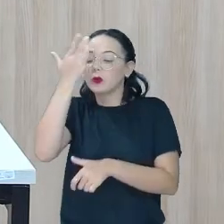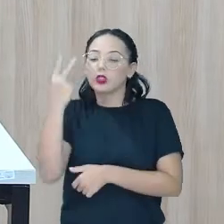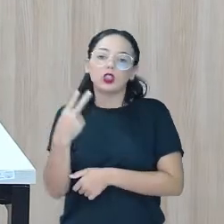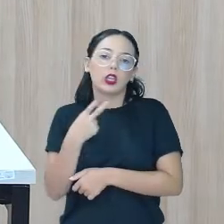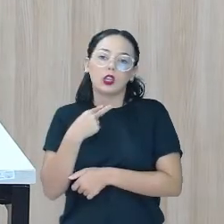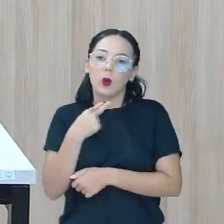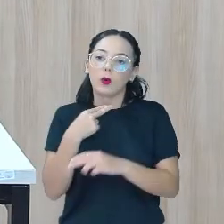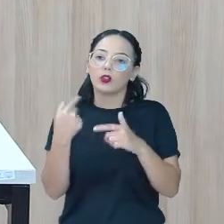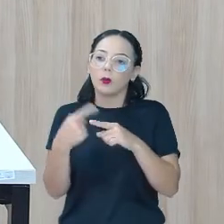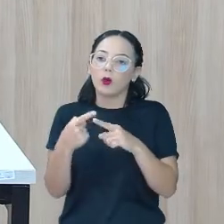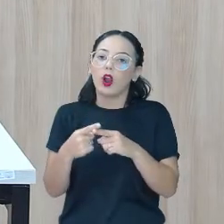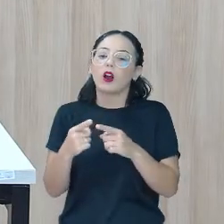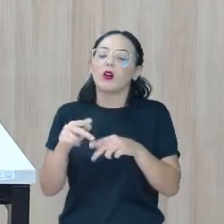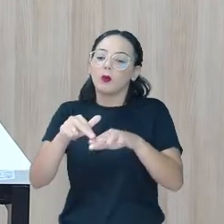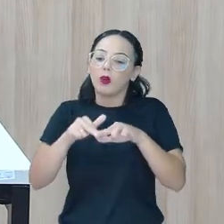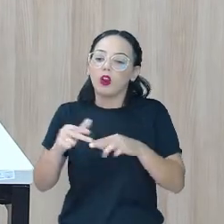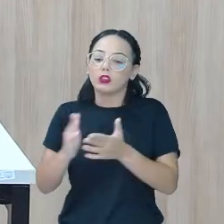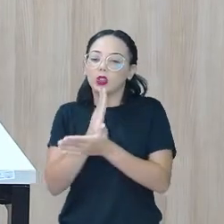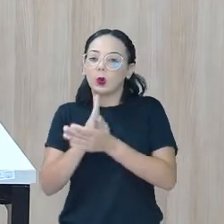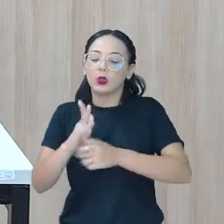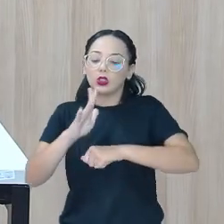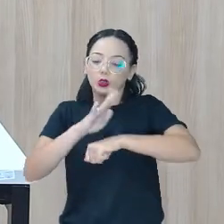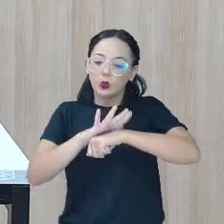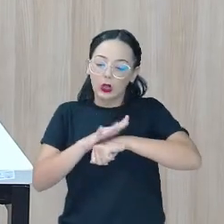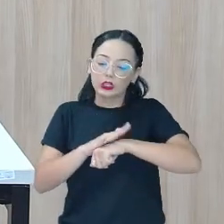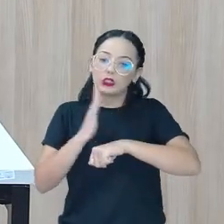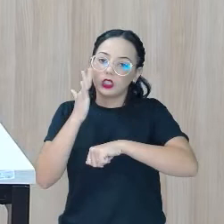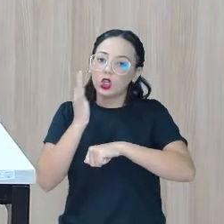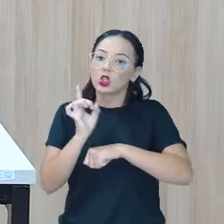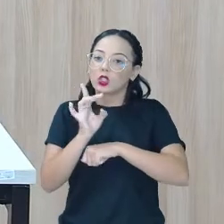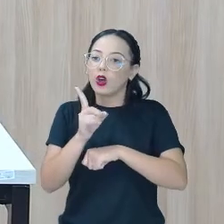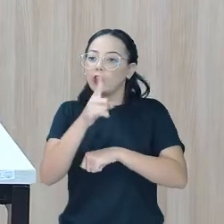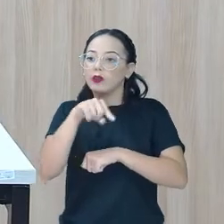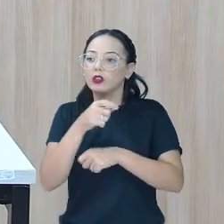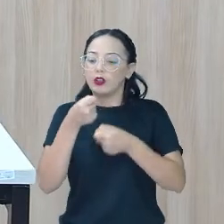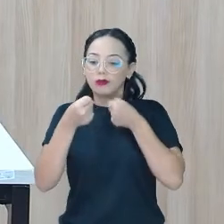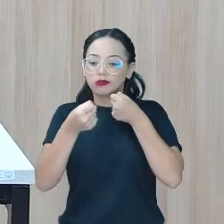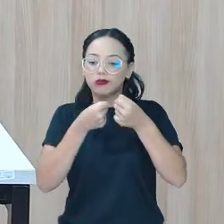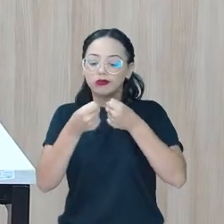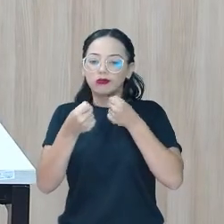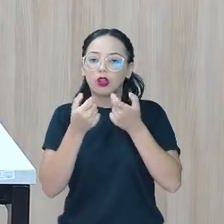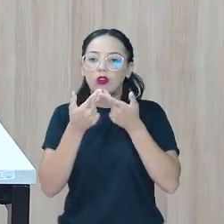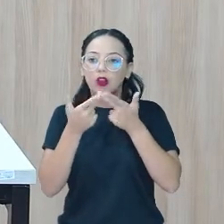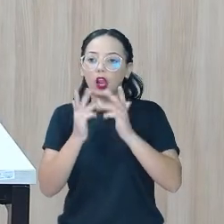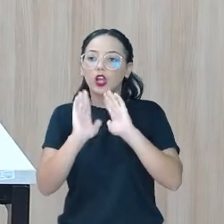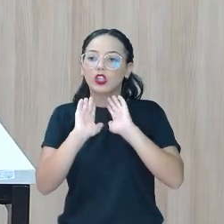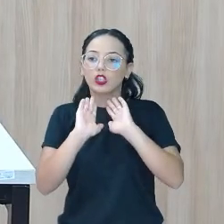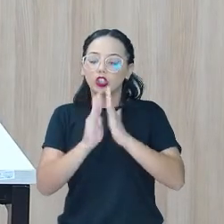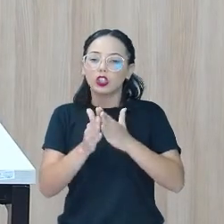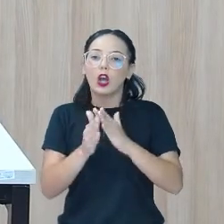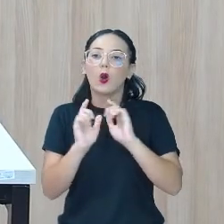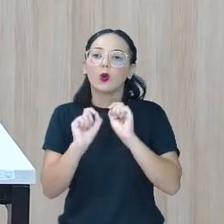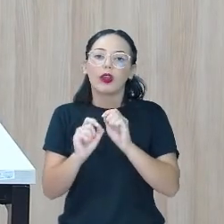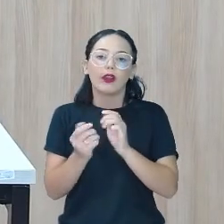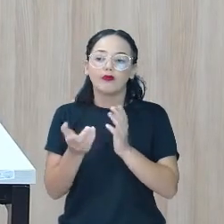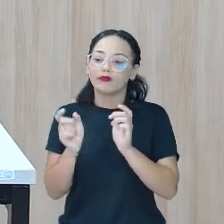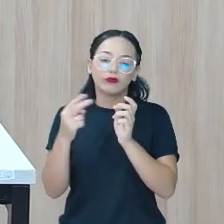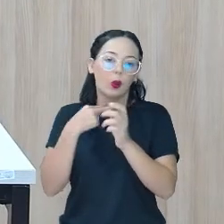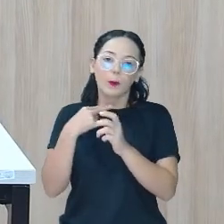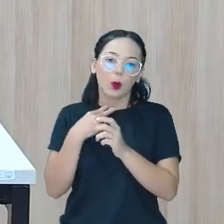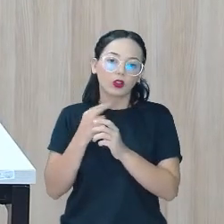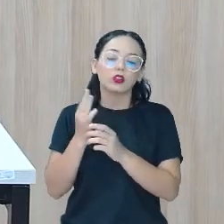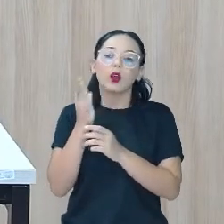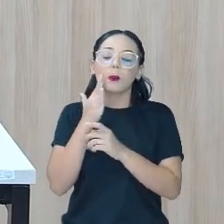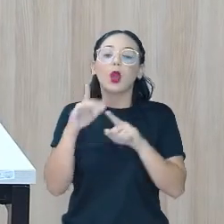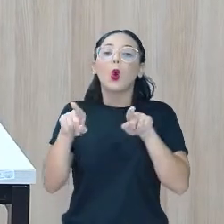doar devido a algumas doenças, né? Que aí, só em você, na entrevista, dizer, já vai ser descartado.